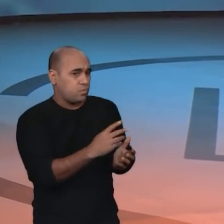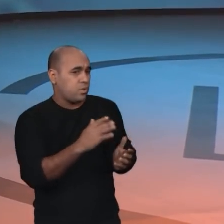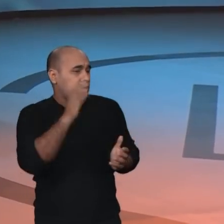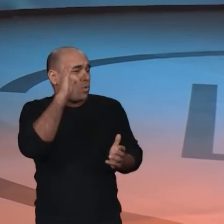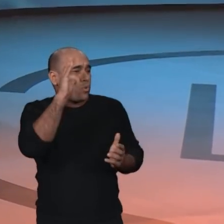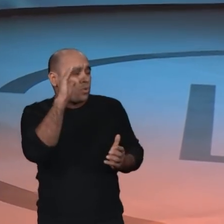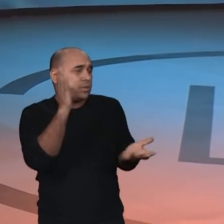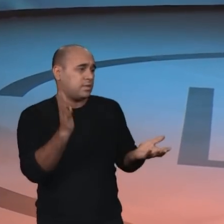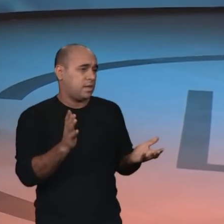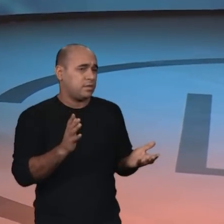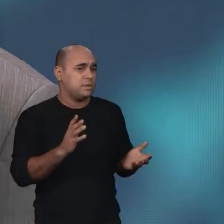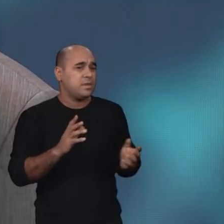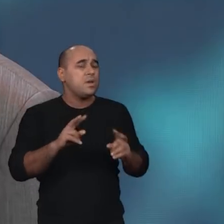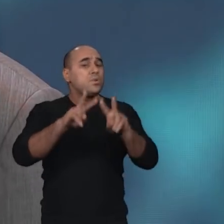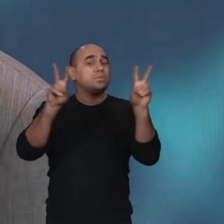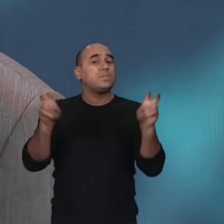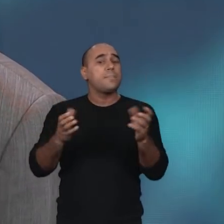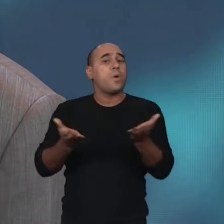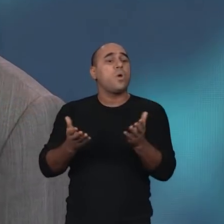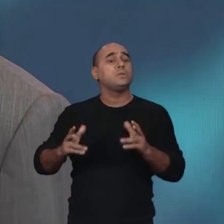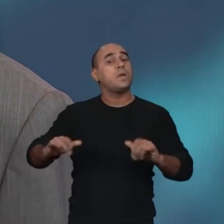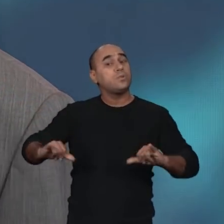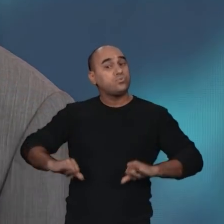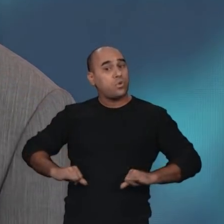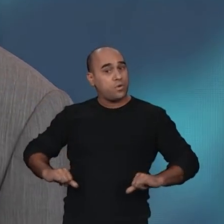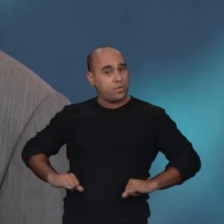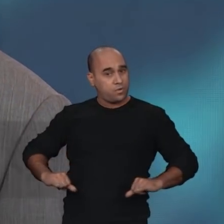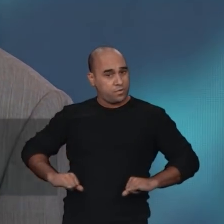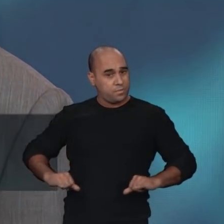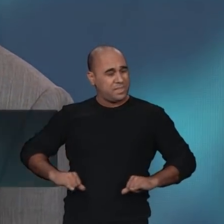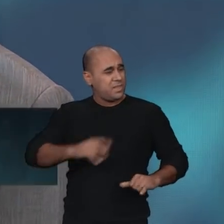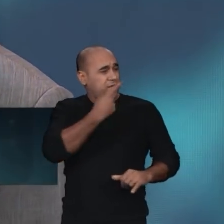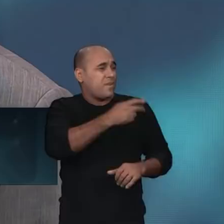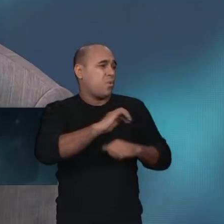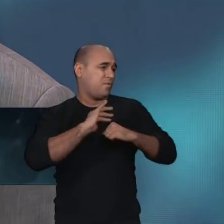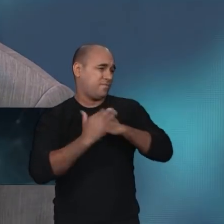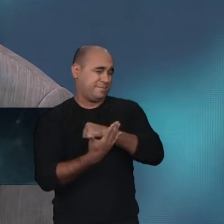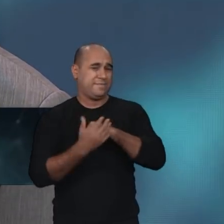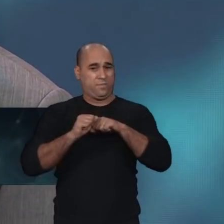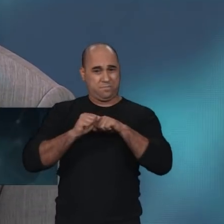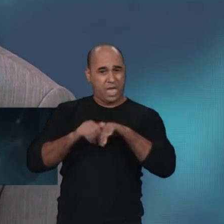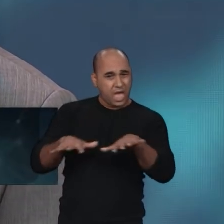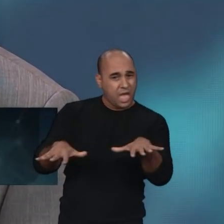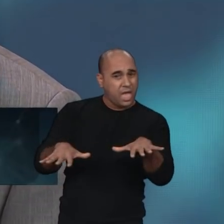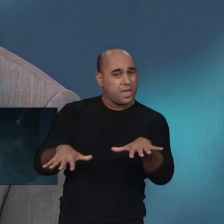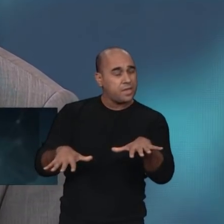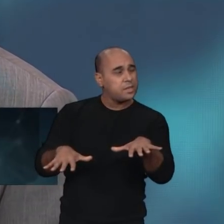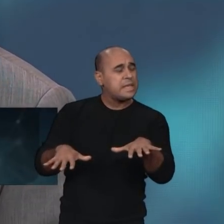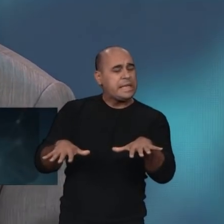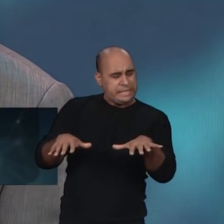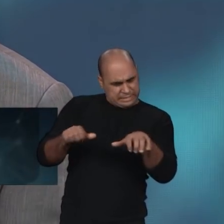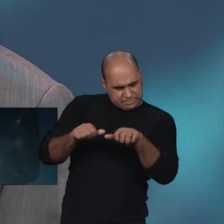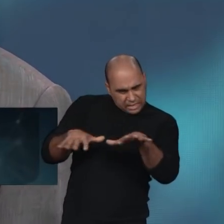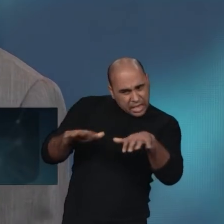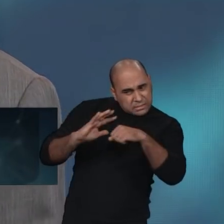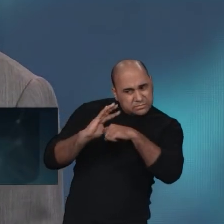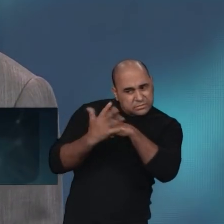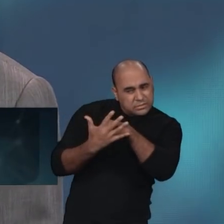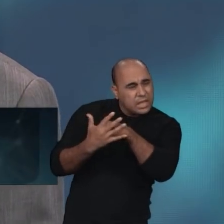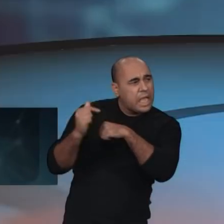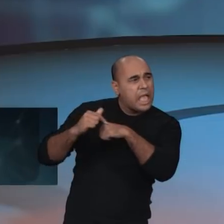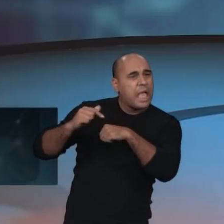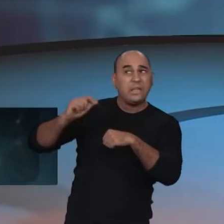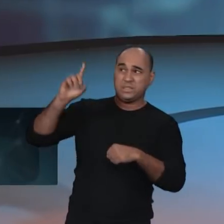com o sofrimento. E a Flávia até falou, né, no começo, sobre a situação de pandemia, coronavírus. Você acha que esse coronavírus é uma praga